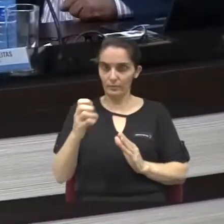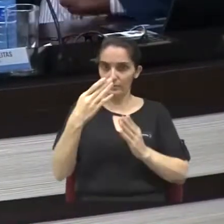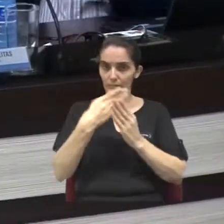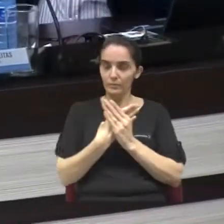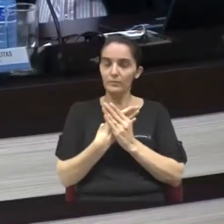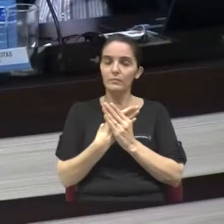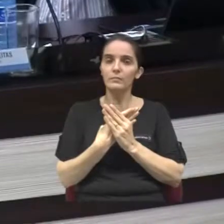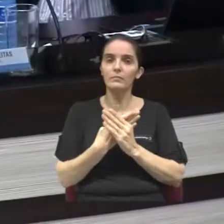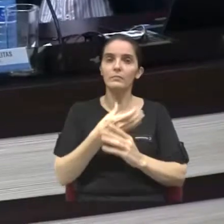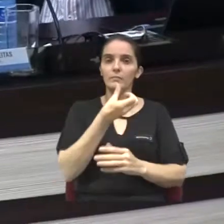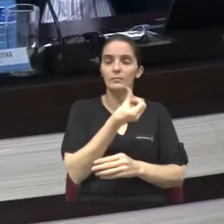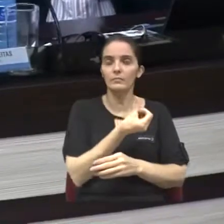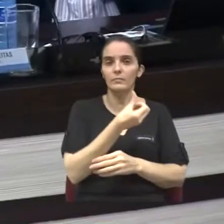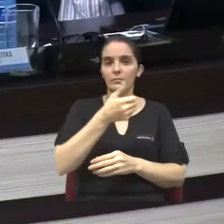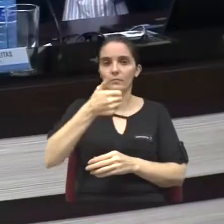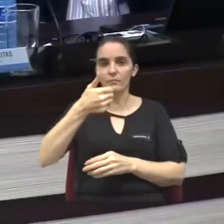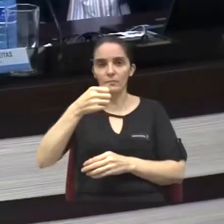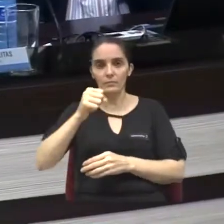número